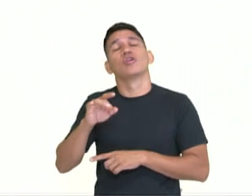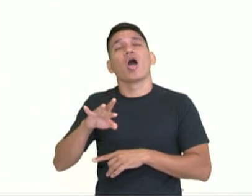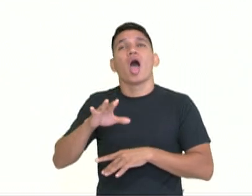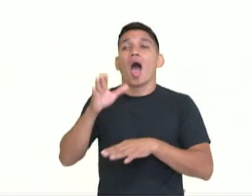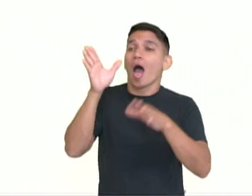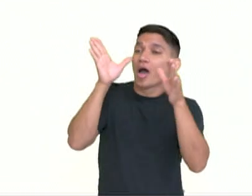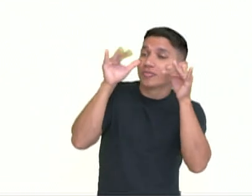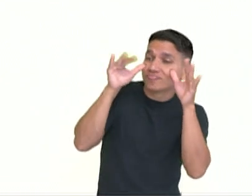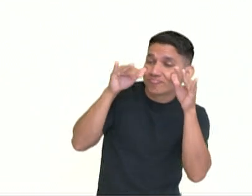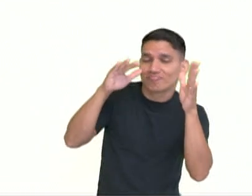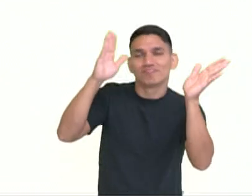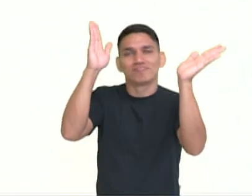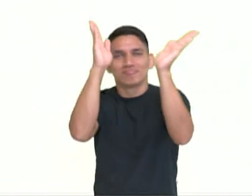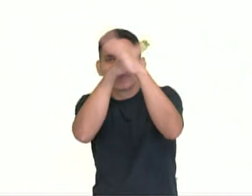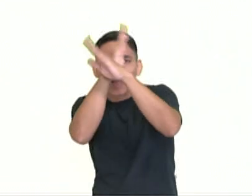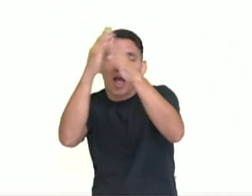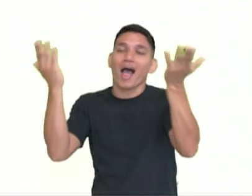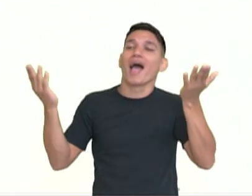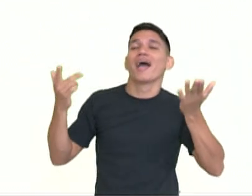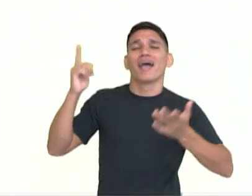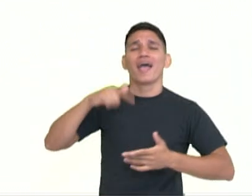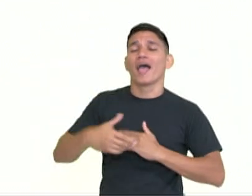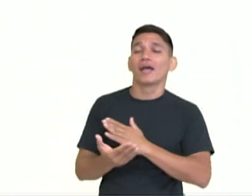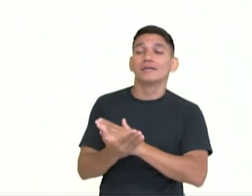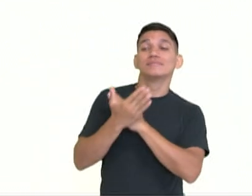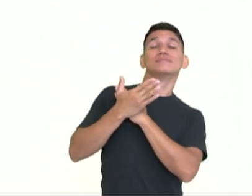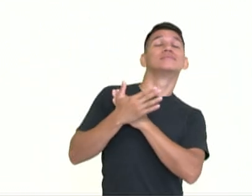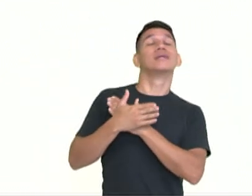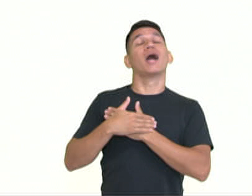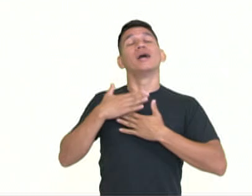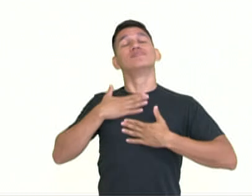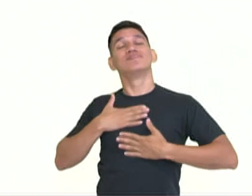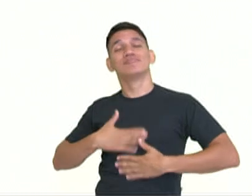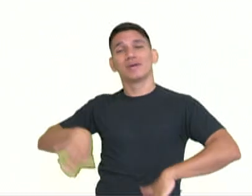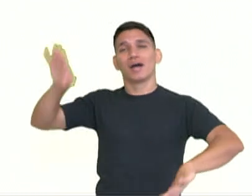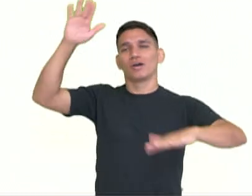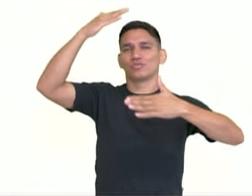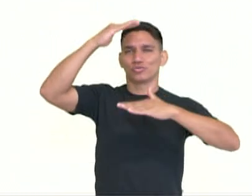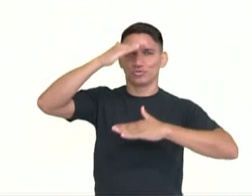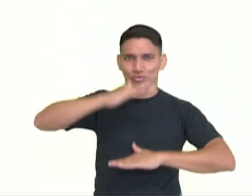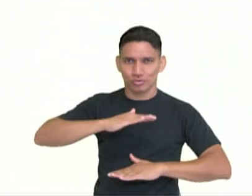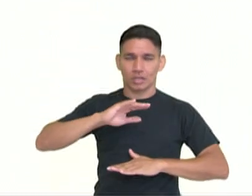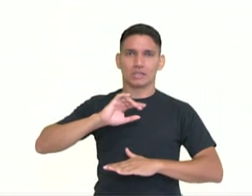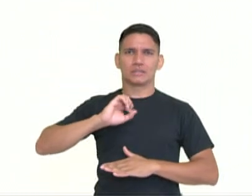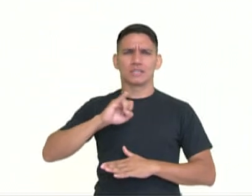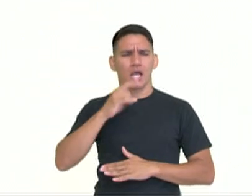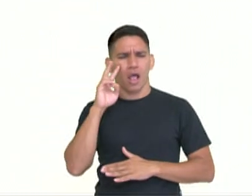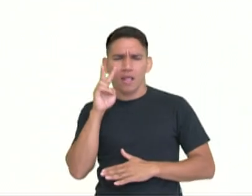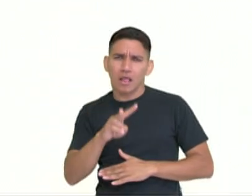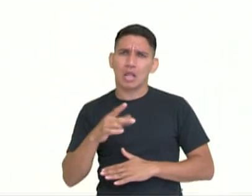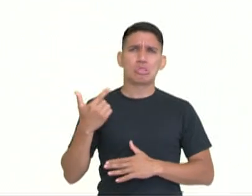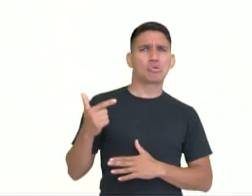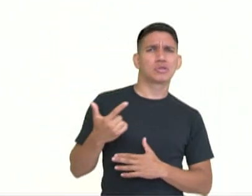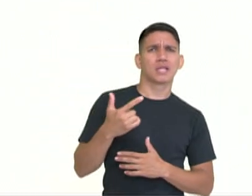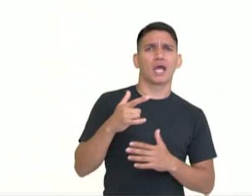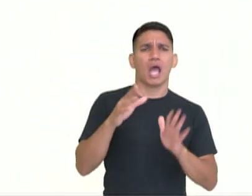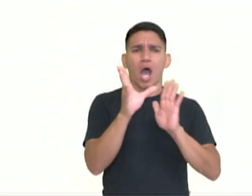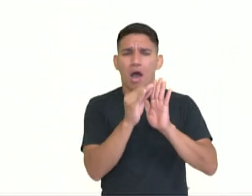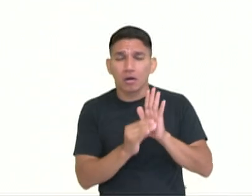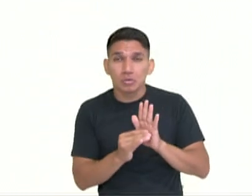para relaxar, né? Então, quando a gente assiste um programa que não tem ali um conteúdo histórico